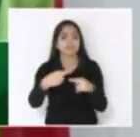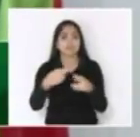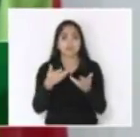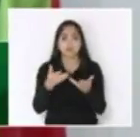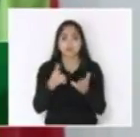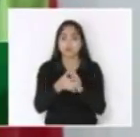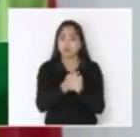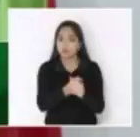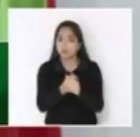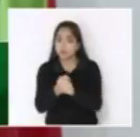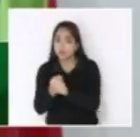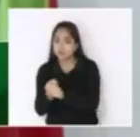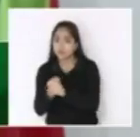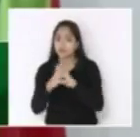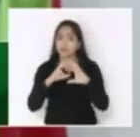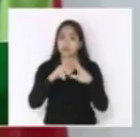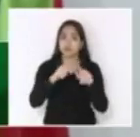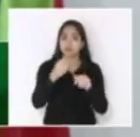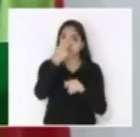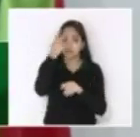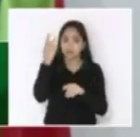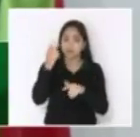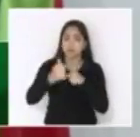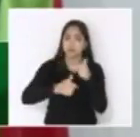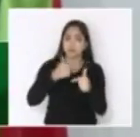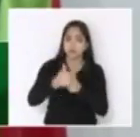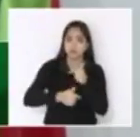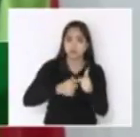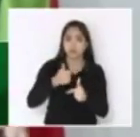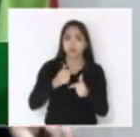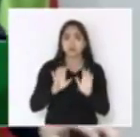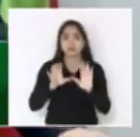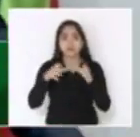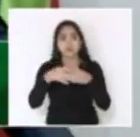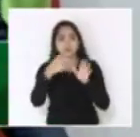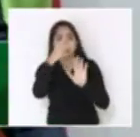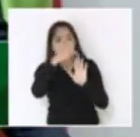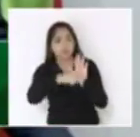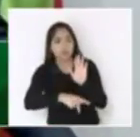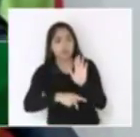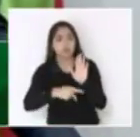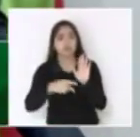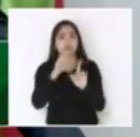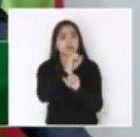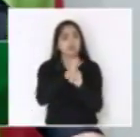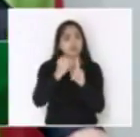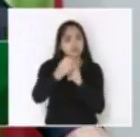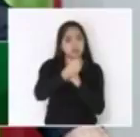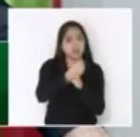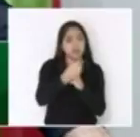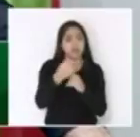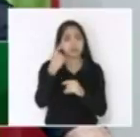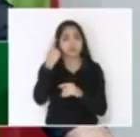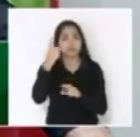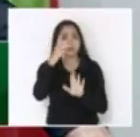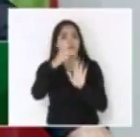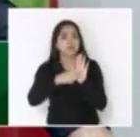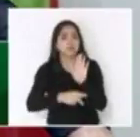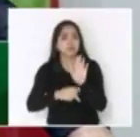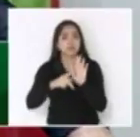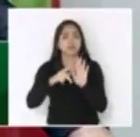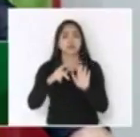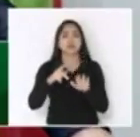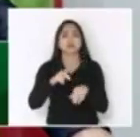cumprimentar a todos aqueles que os programas sociais do estado de Santa Catarina, exemplo do Projeto Verde Vida, que faz a coleta